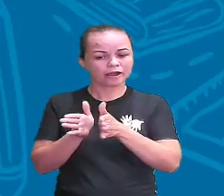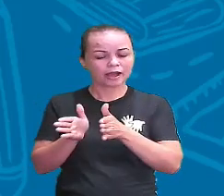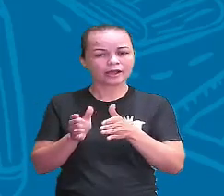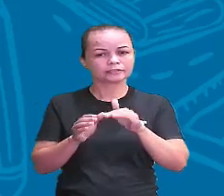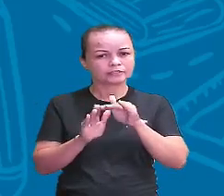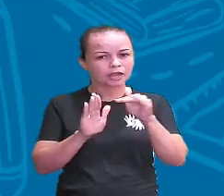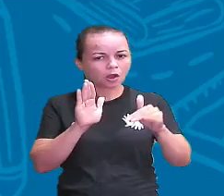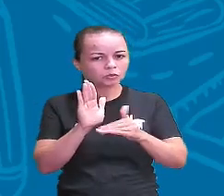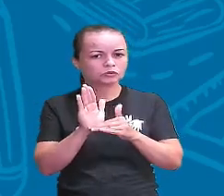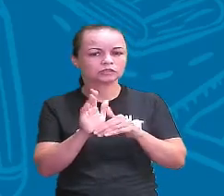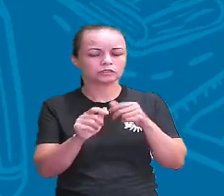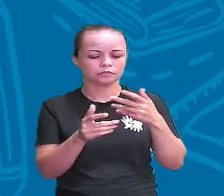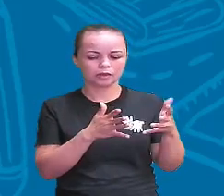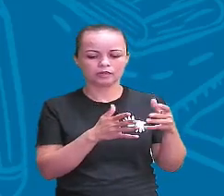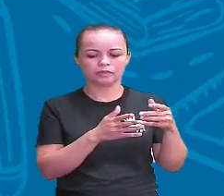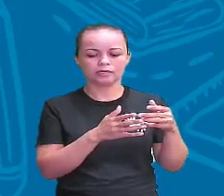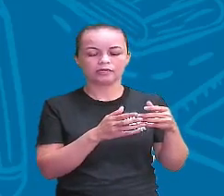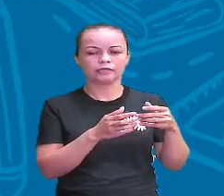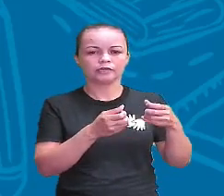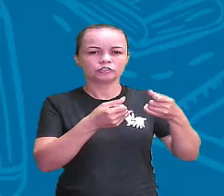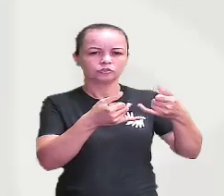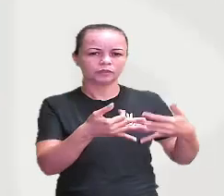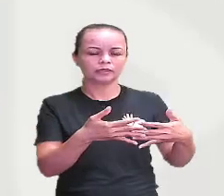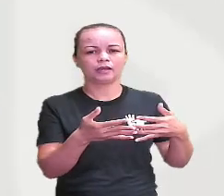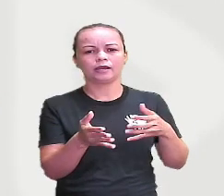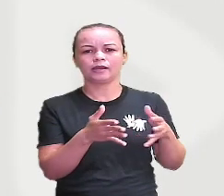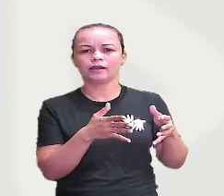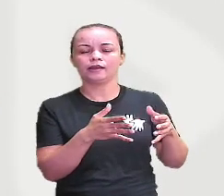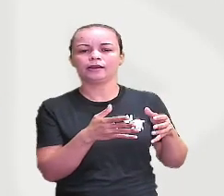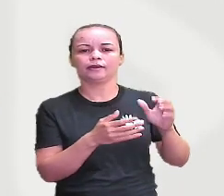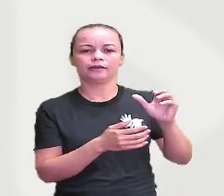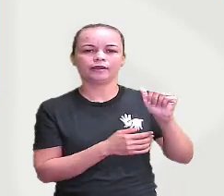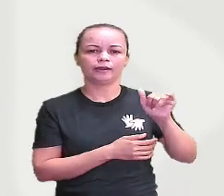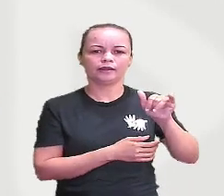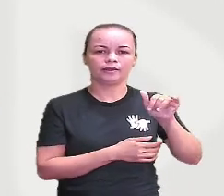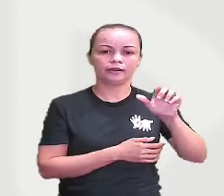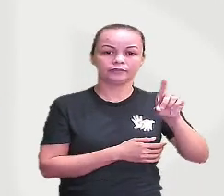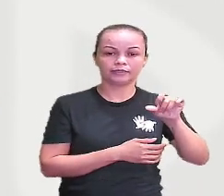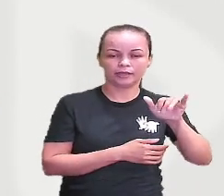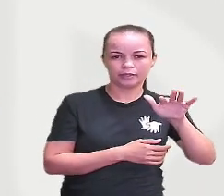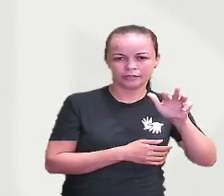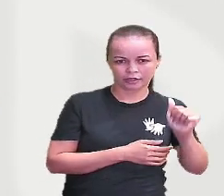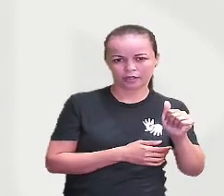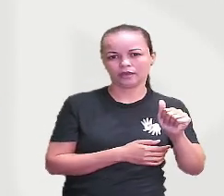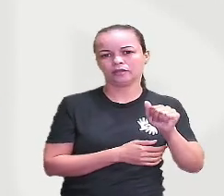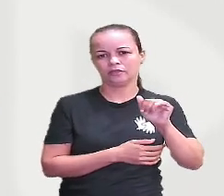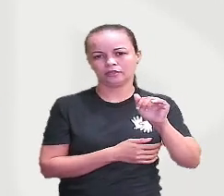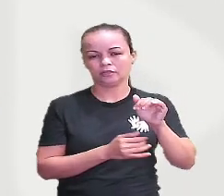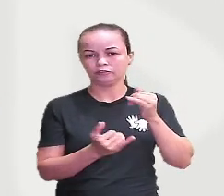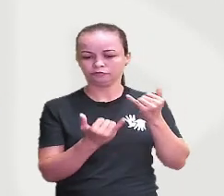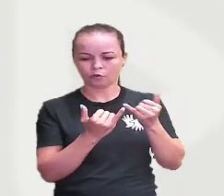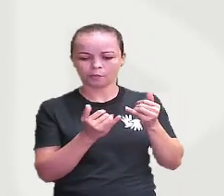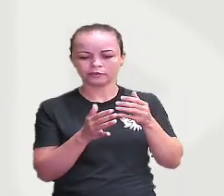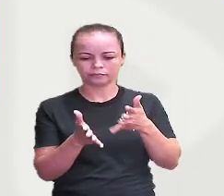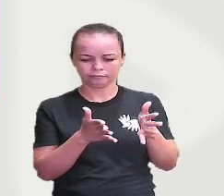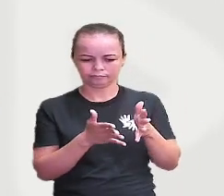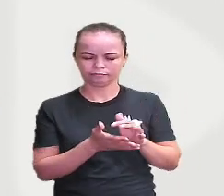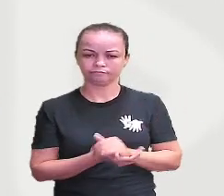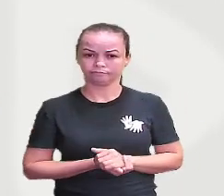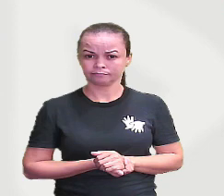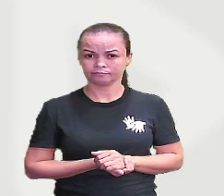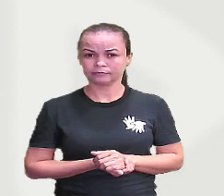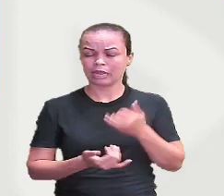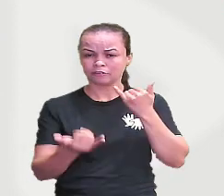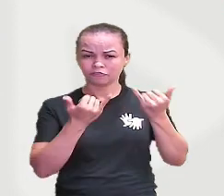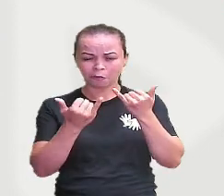chamada cadeia transportadora de elétrons ou a cadeia respiratória. Eu sei que é muita informação, mas presta atenção com carinho, olha